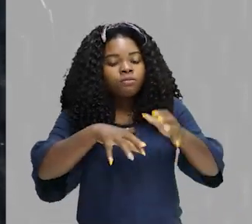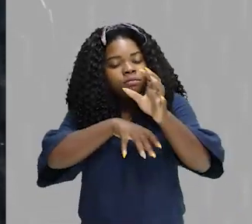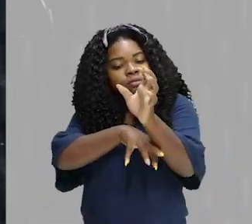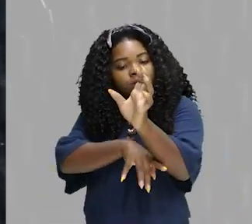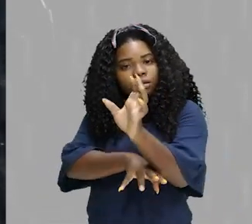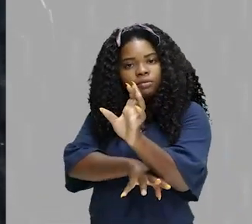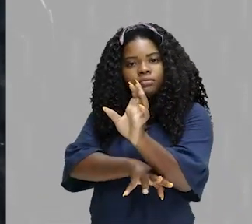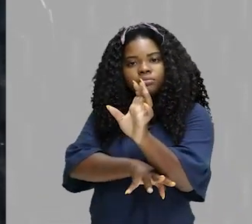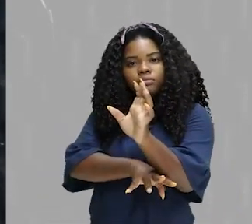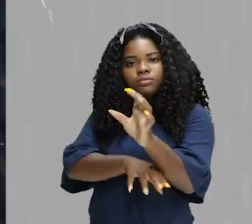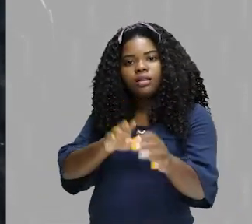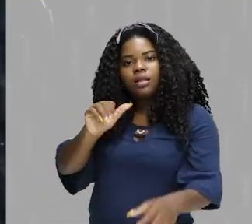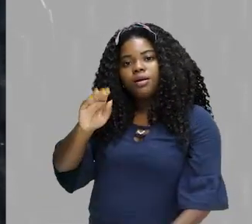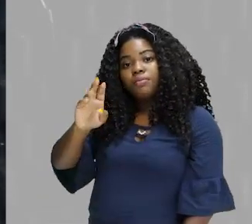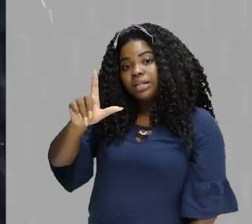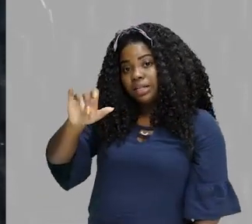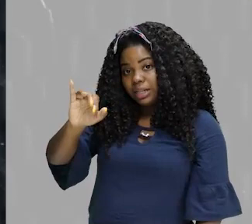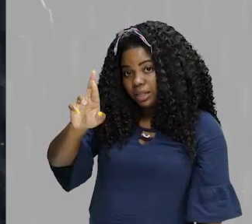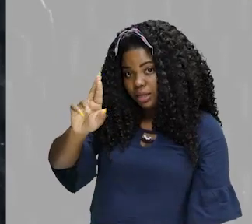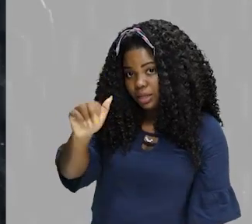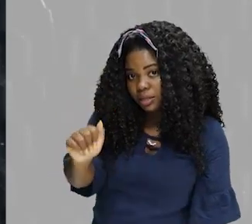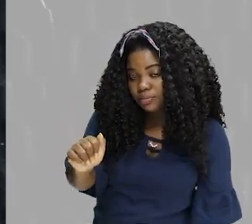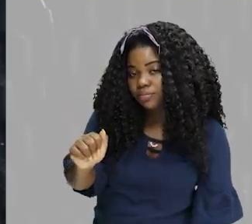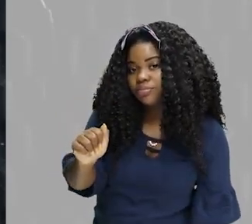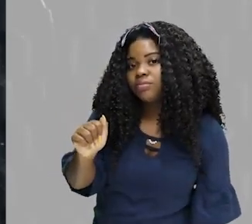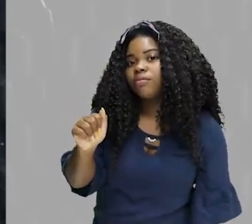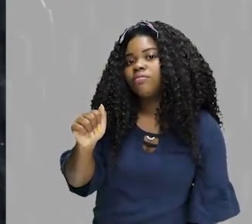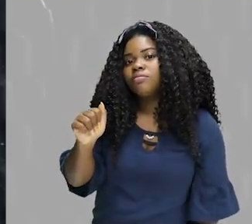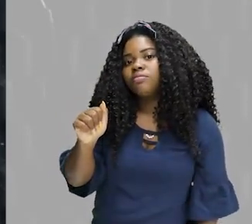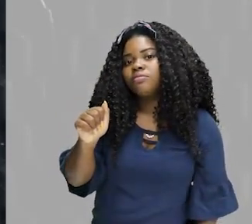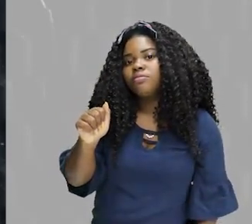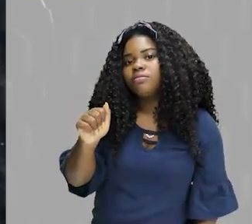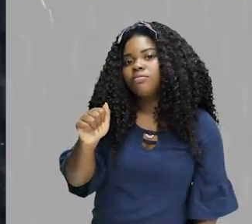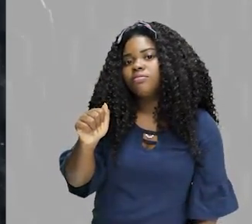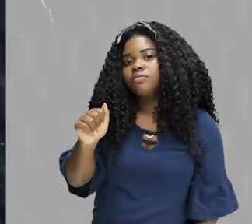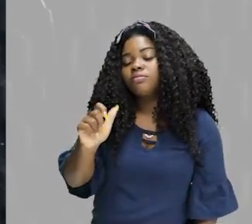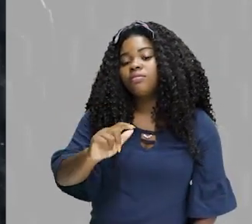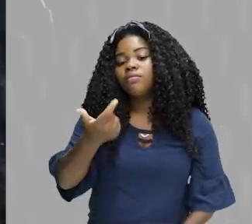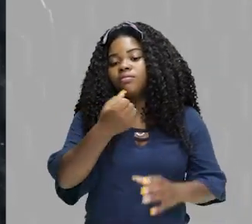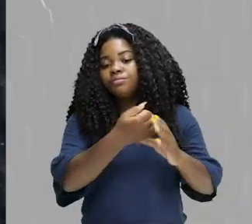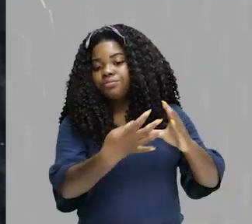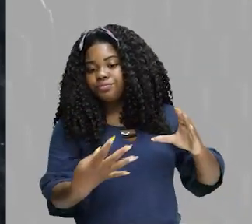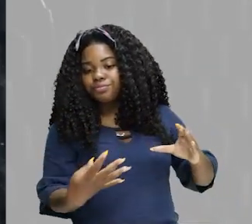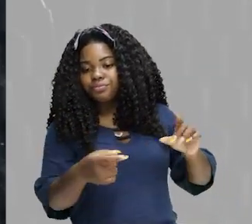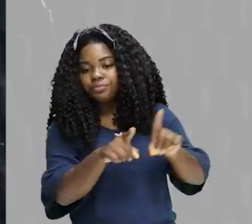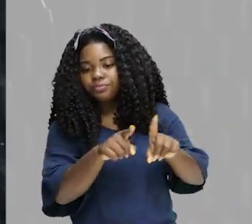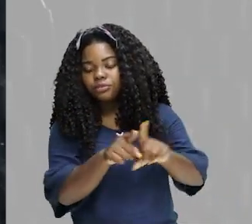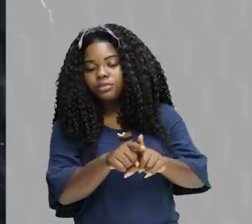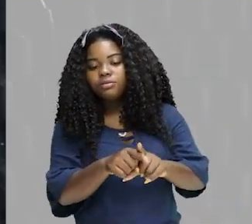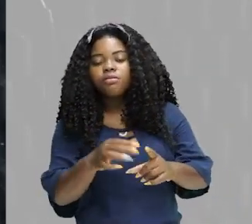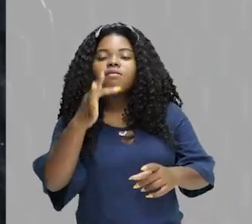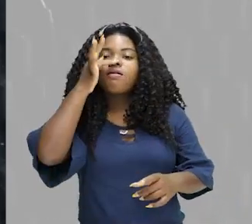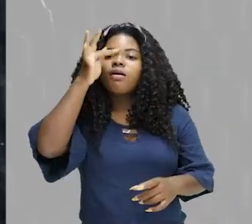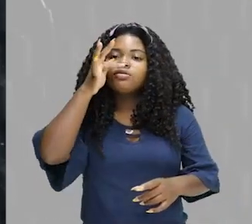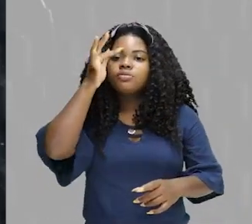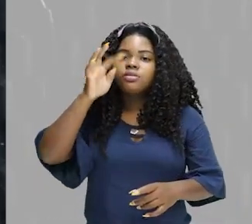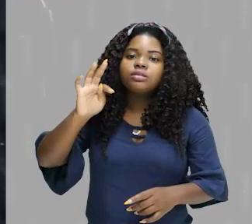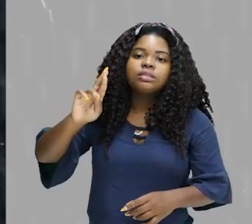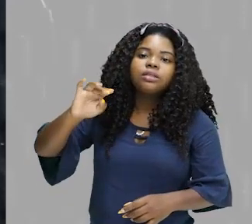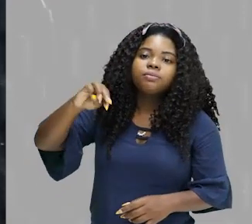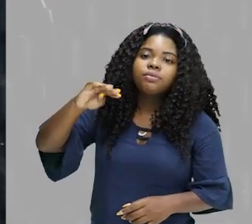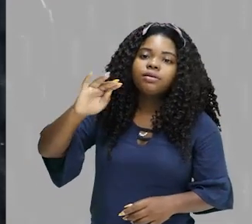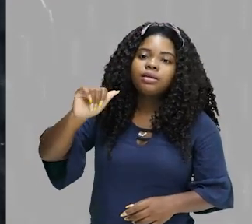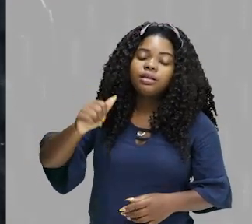raízes são em cabeleira ou fasciculadas, certo? Outra característica, as flores são